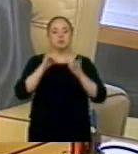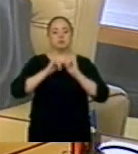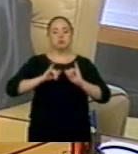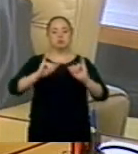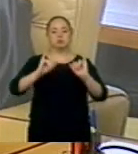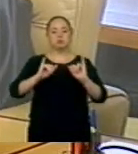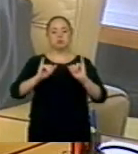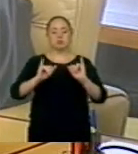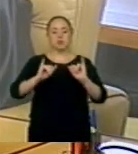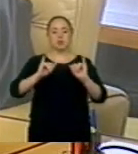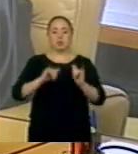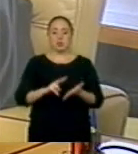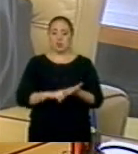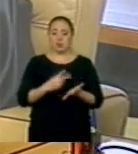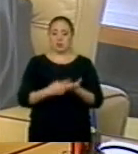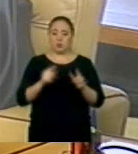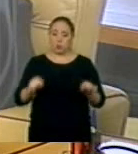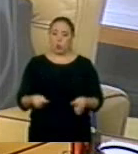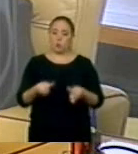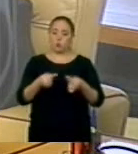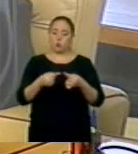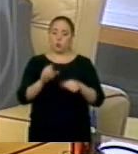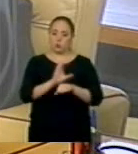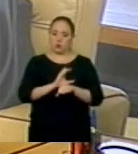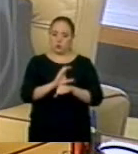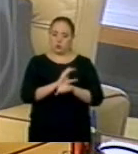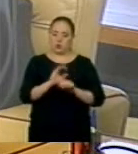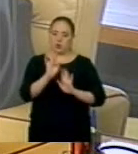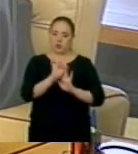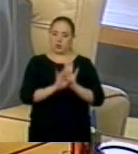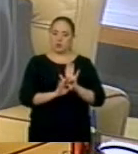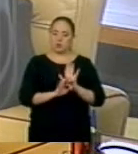em interpretação conforme a Constituição sobre a redação legal